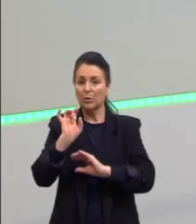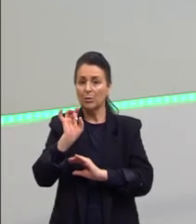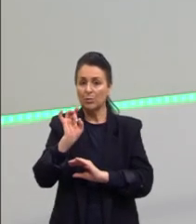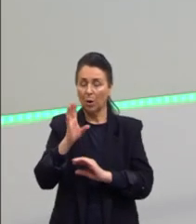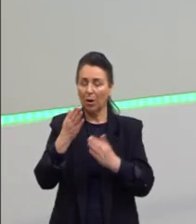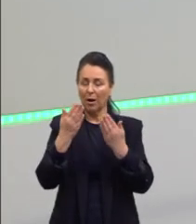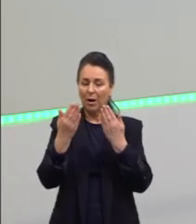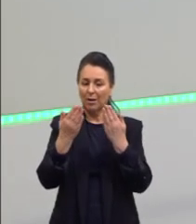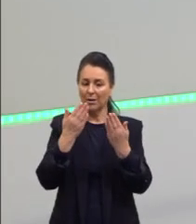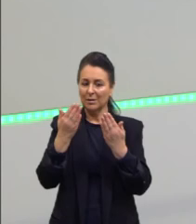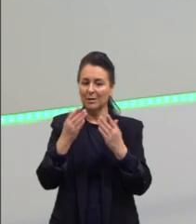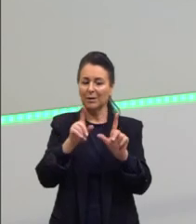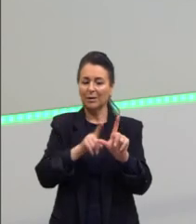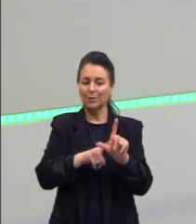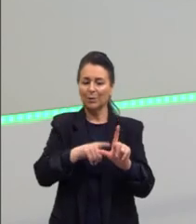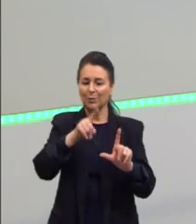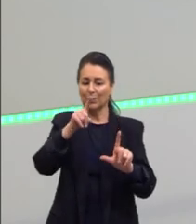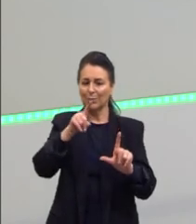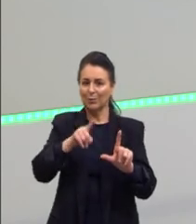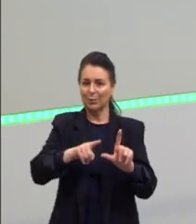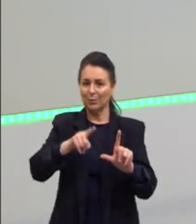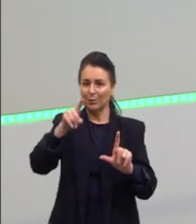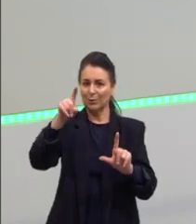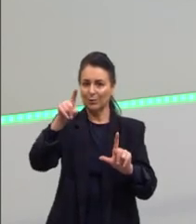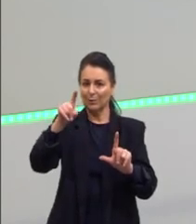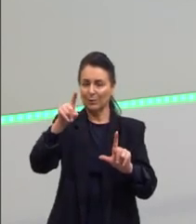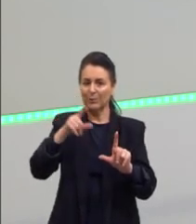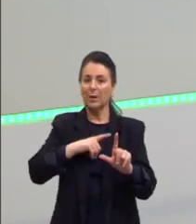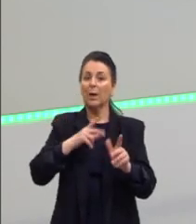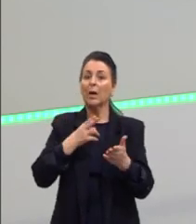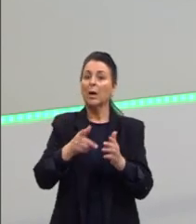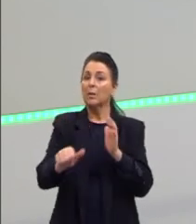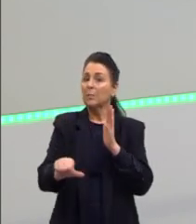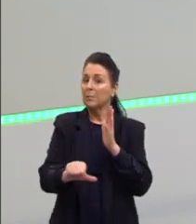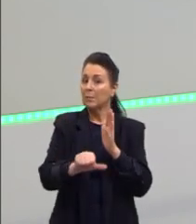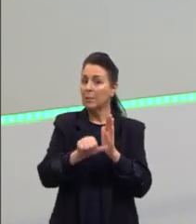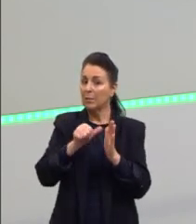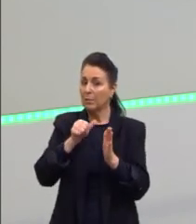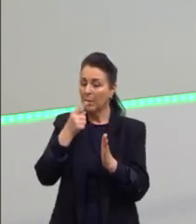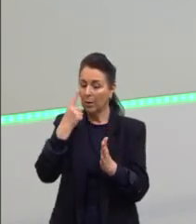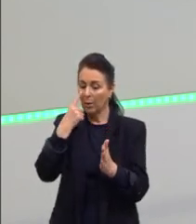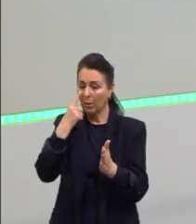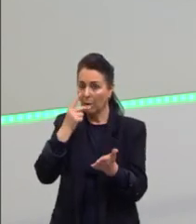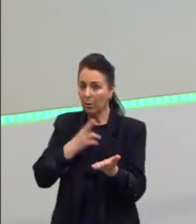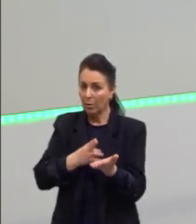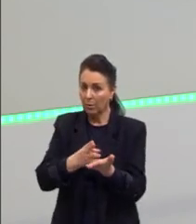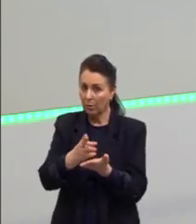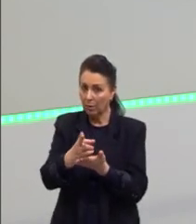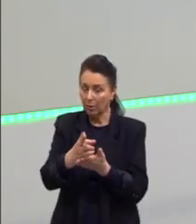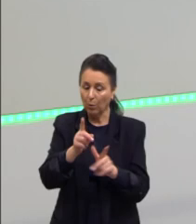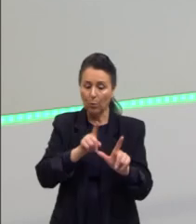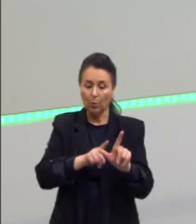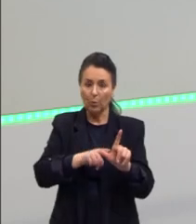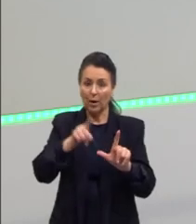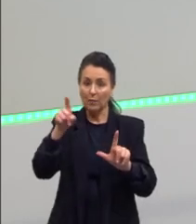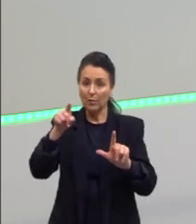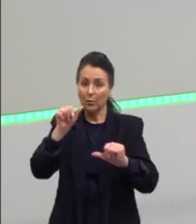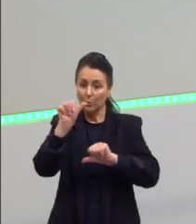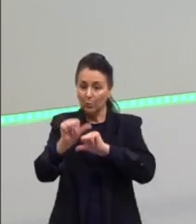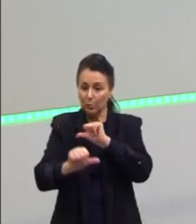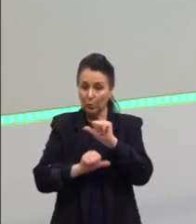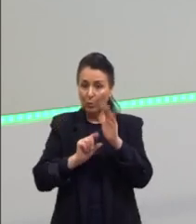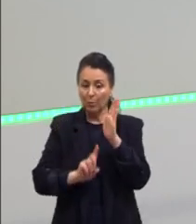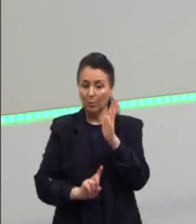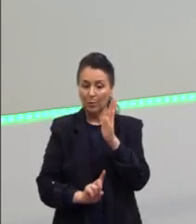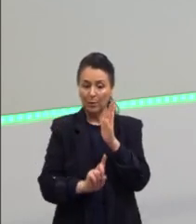analisando o gráfico primeiro considera constante que significa que o nosso gráfico foi deslocado para cima e depois